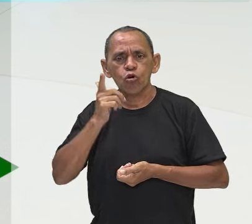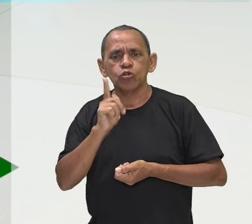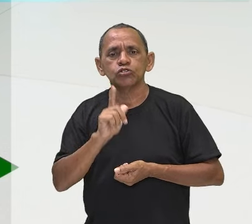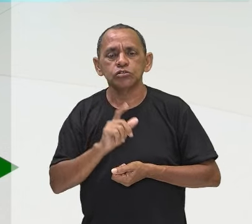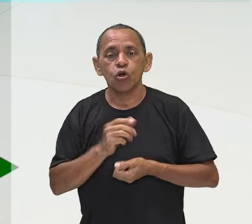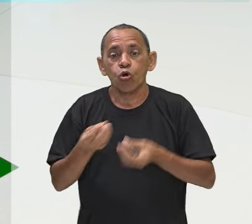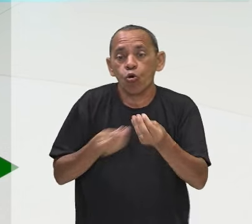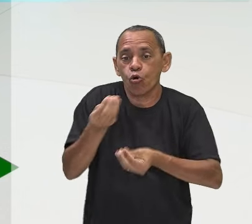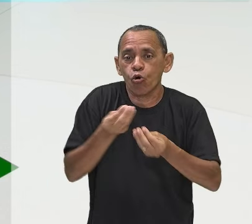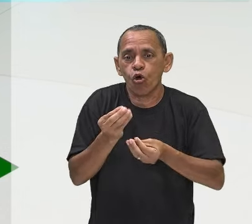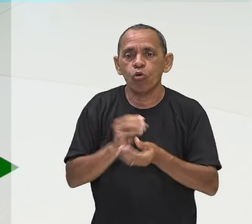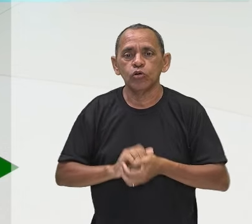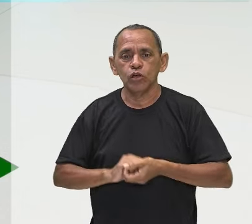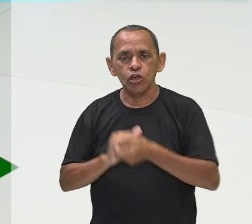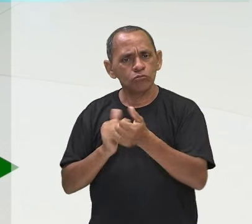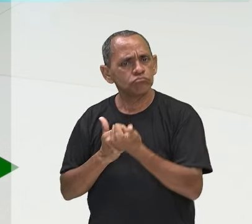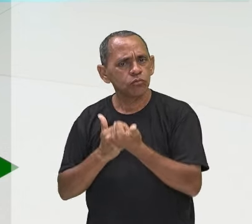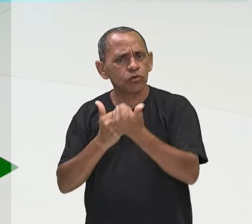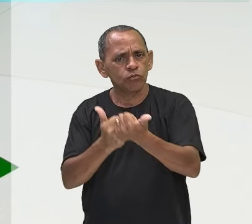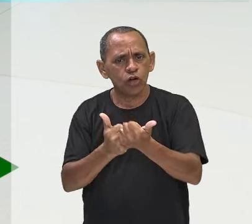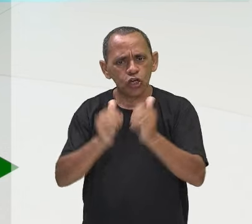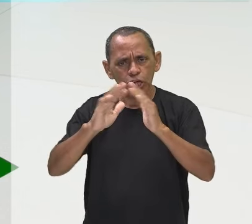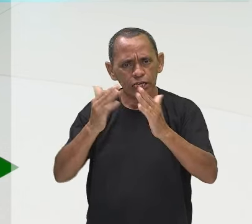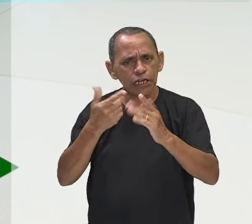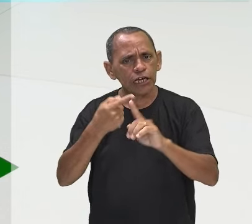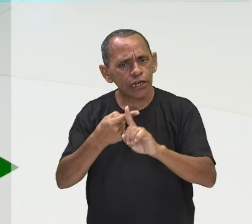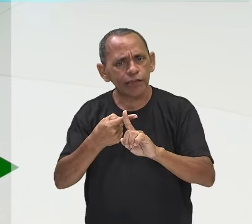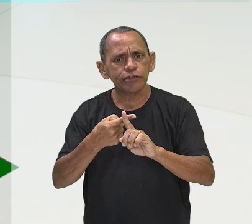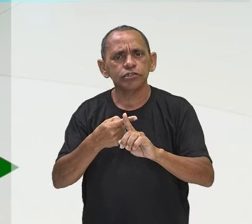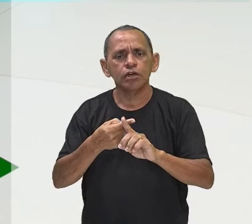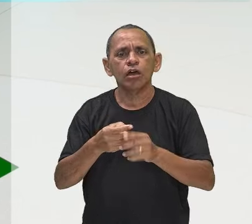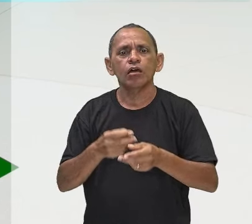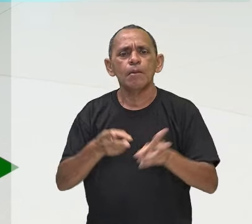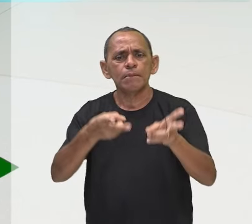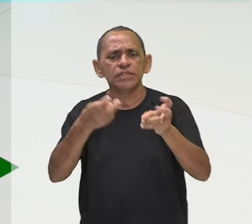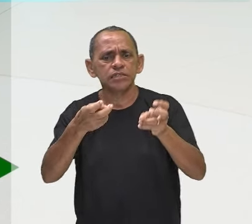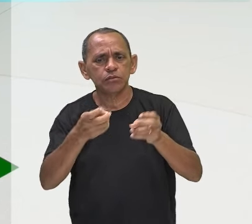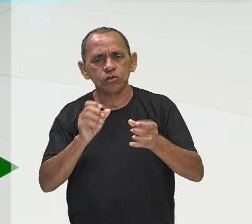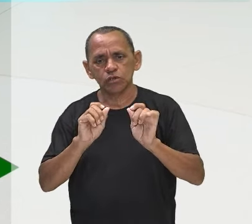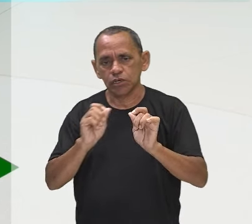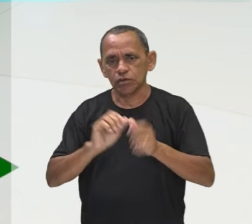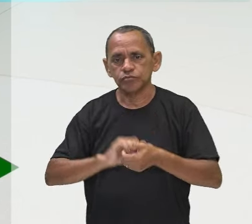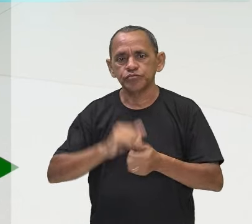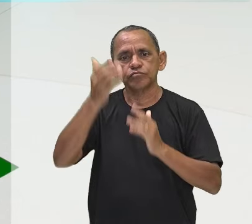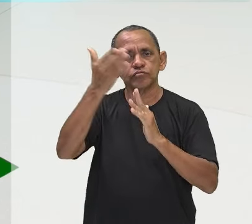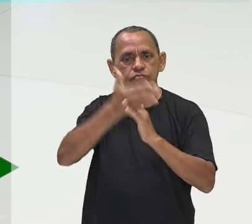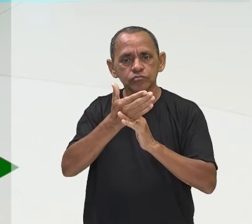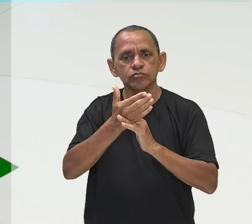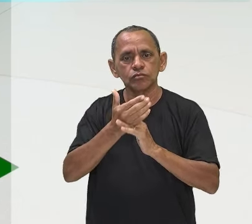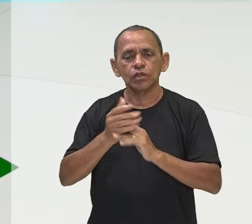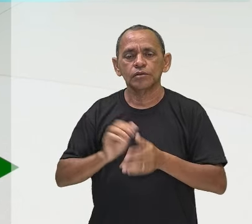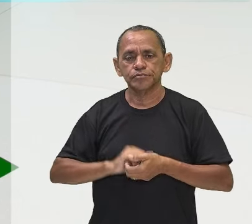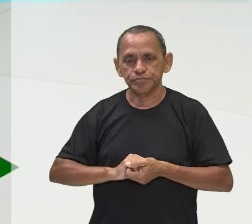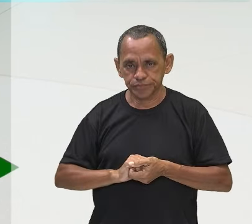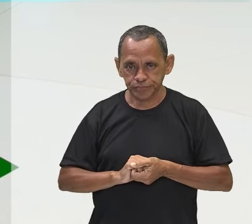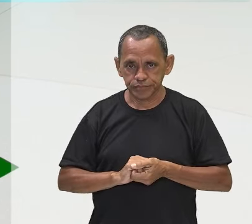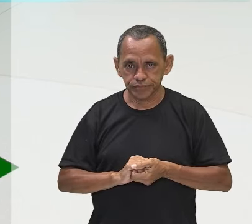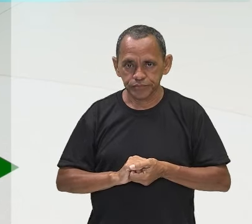meus desejos? E aí, no arcadismo, de vez, a gente vai preferir seguir os nossos desejos. Tanto que nós temos